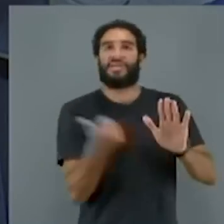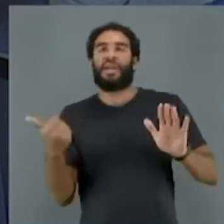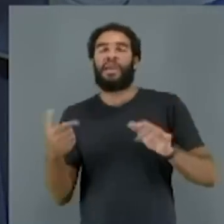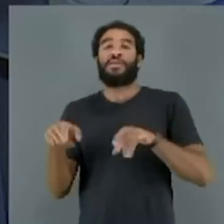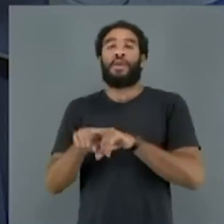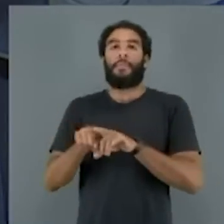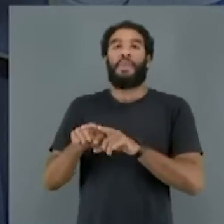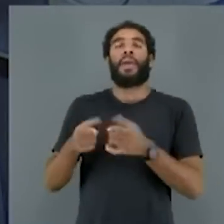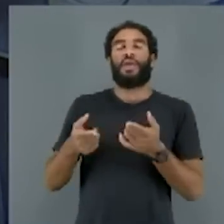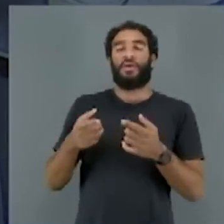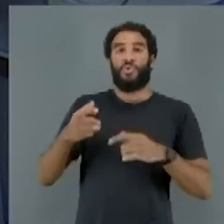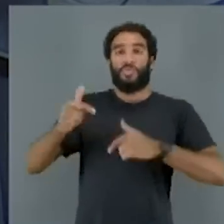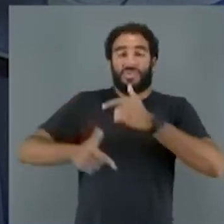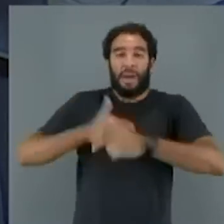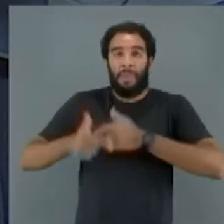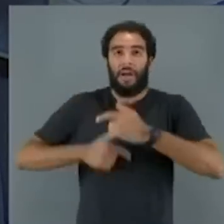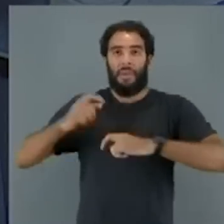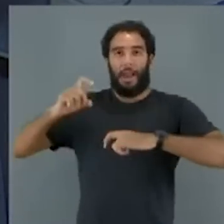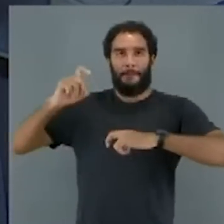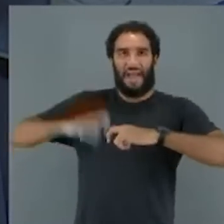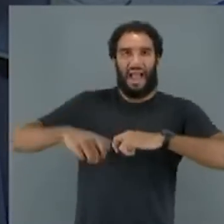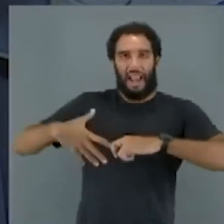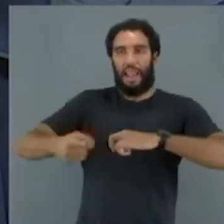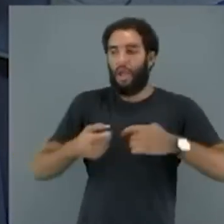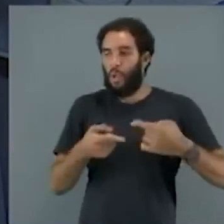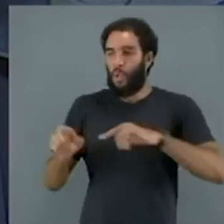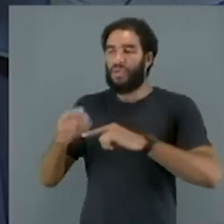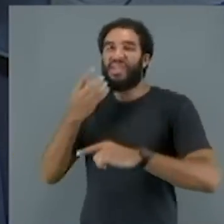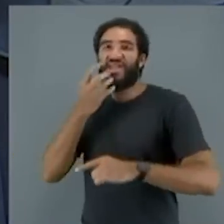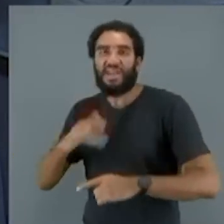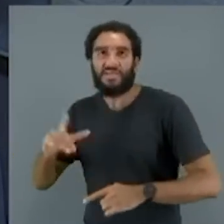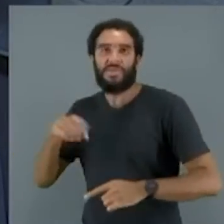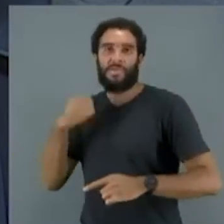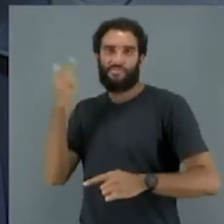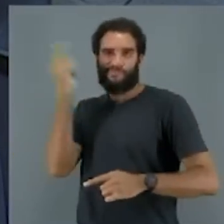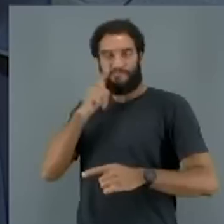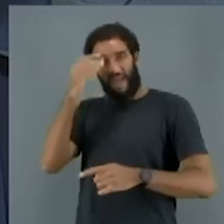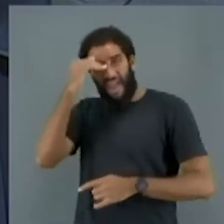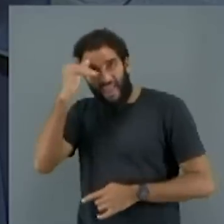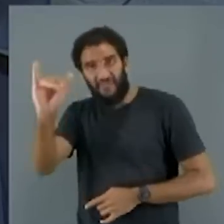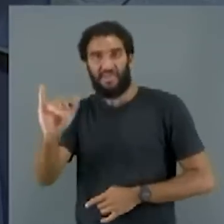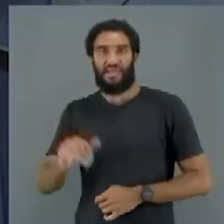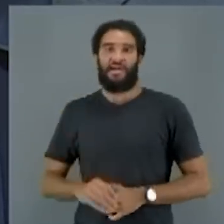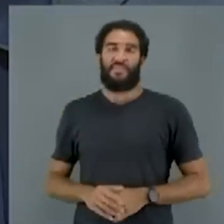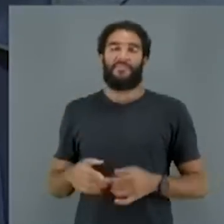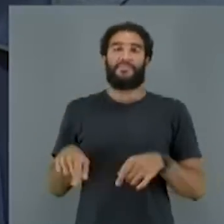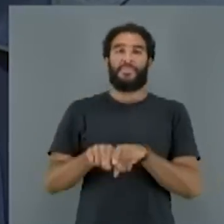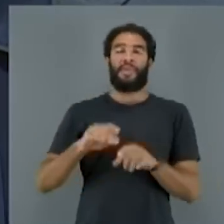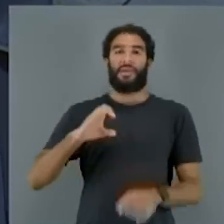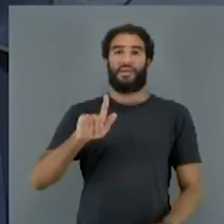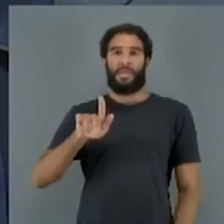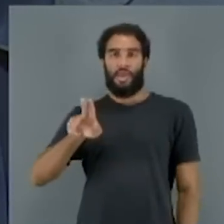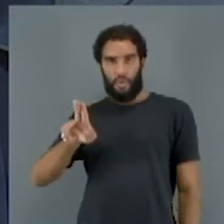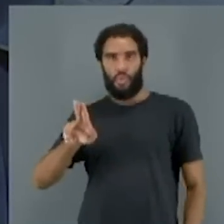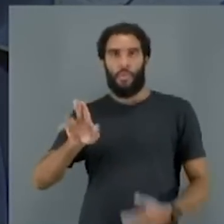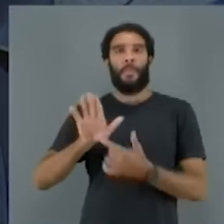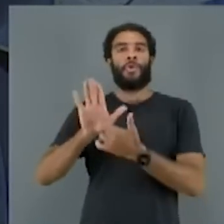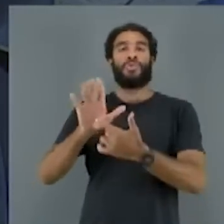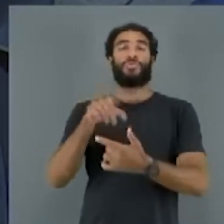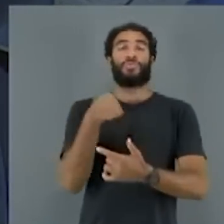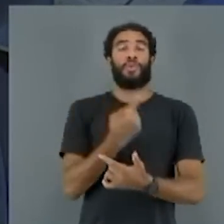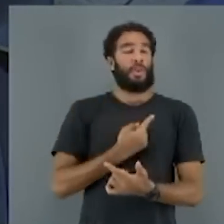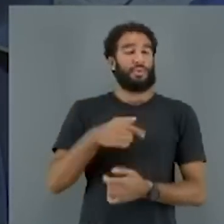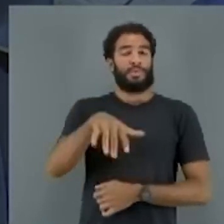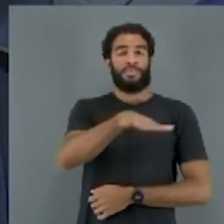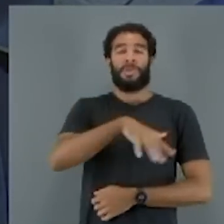contra a pedofilia. No ano passado fomos reconhecidos pela CGU como o órgão mais transparente do Brasil. E